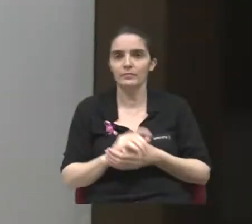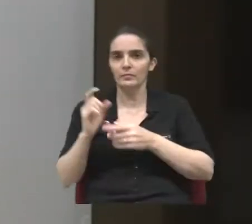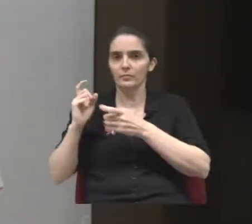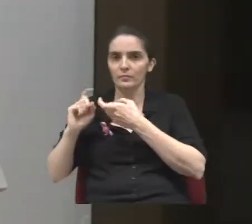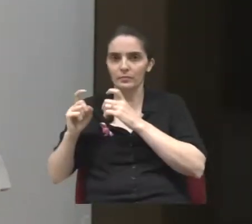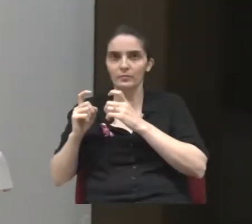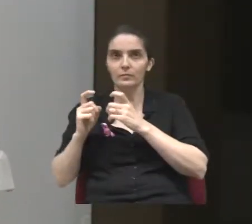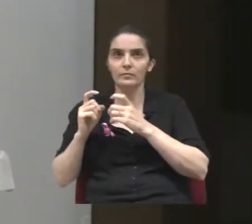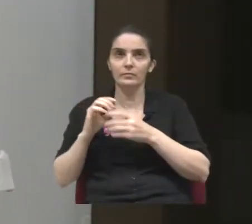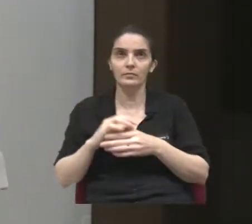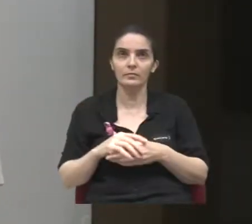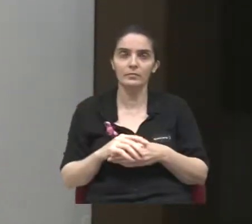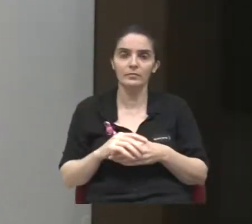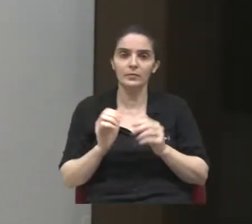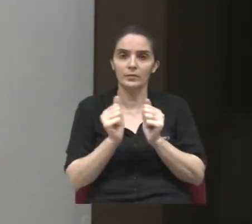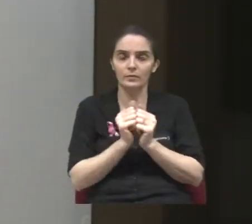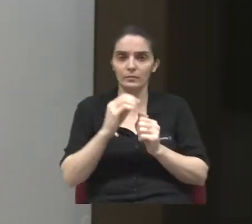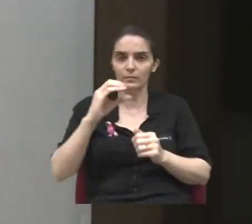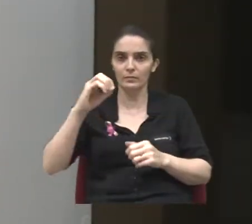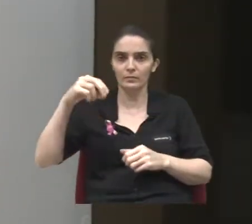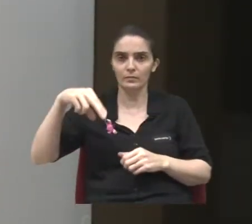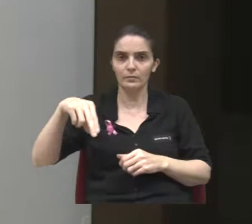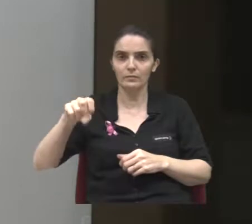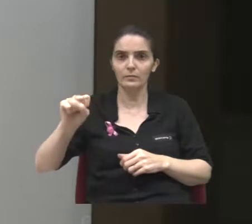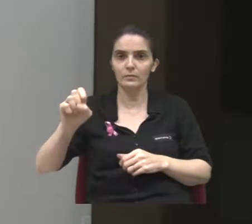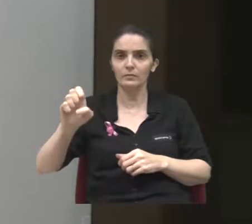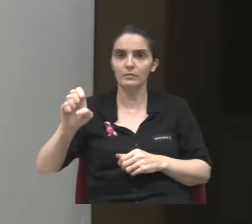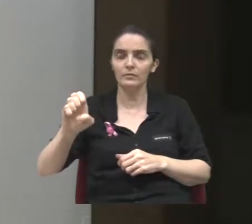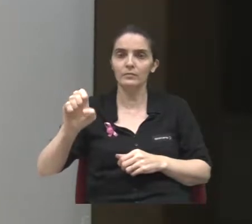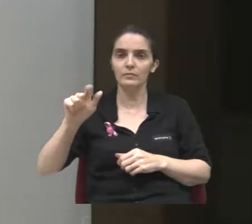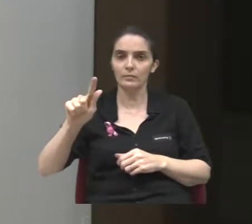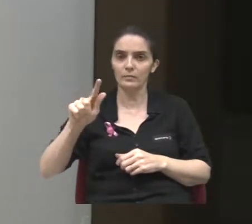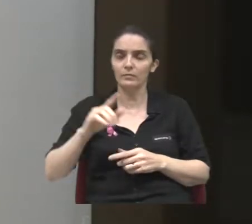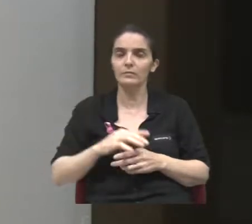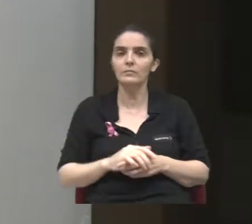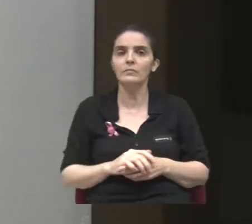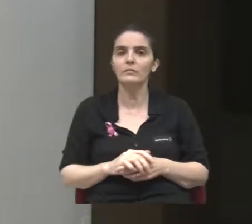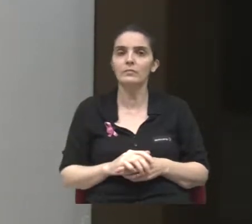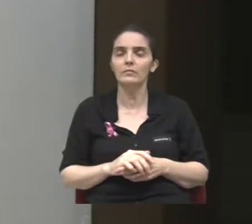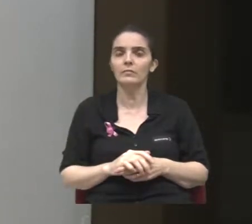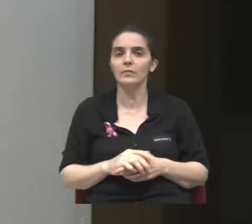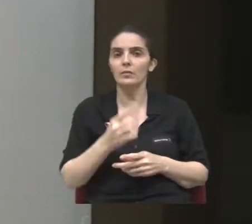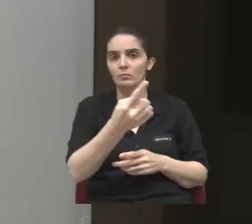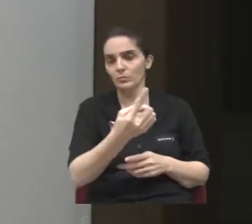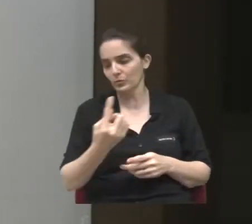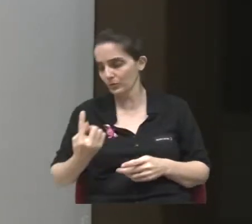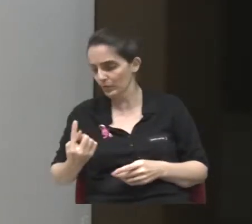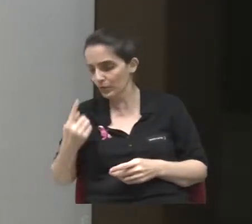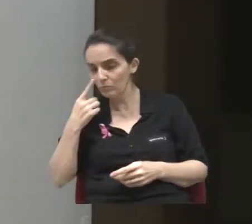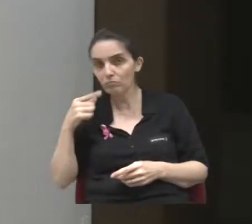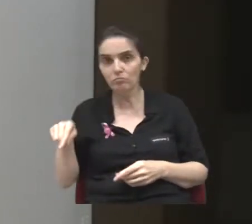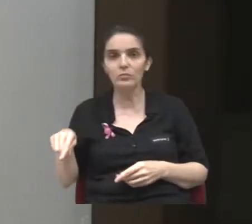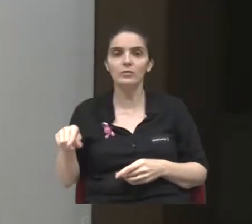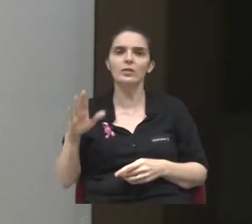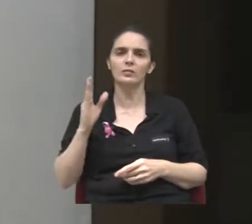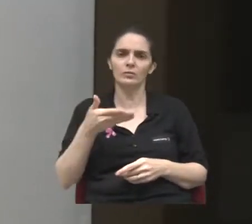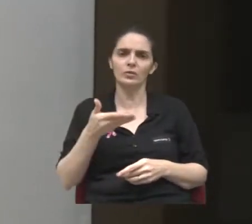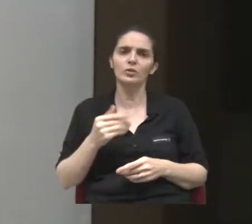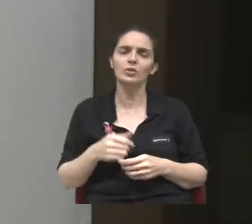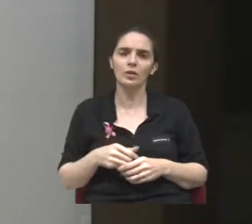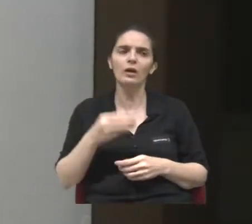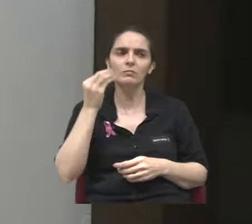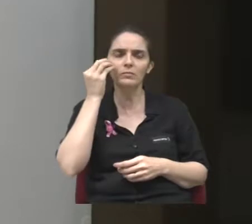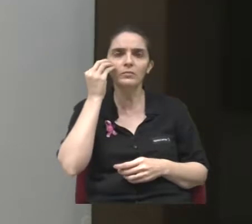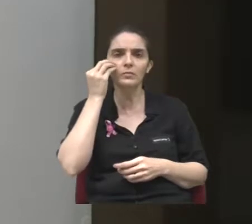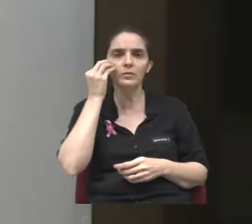do Consegue, foi até tratado, sim, foi lá no local. E isso já veio, já tentamos uma área,